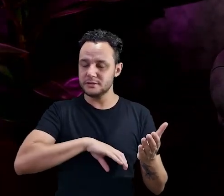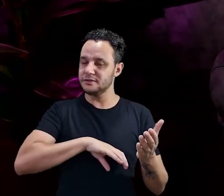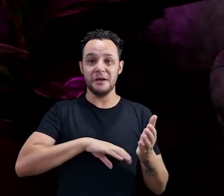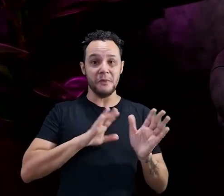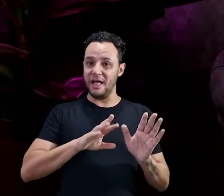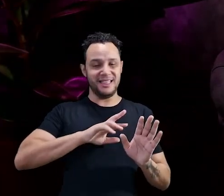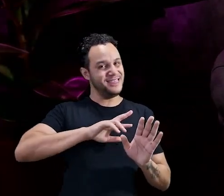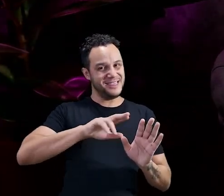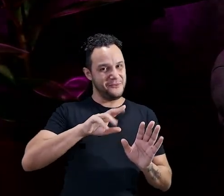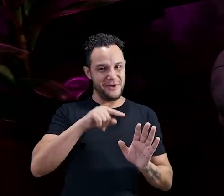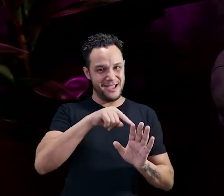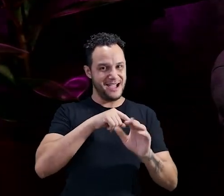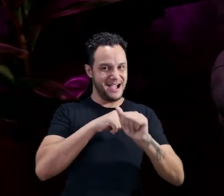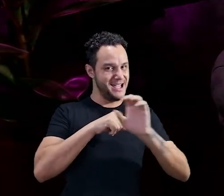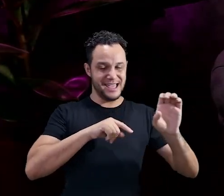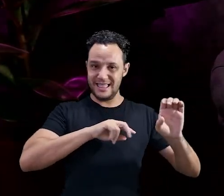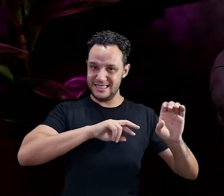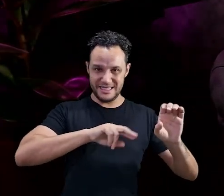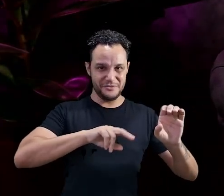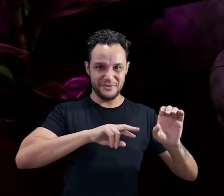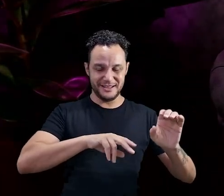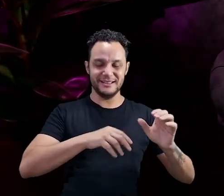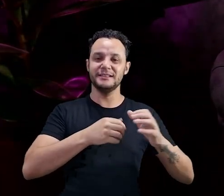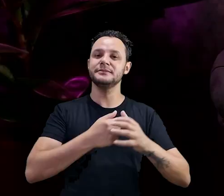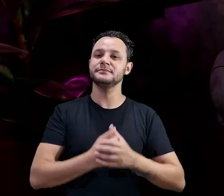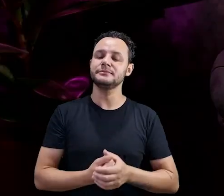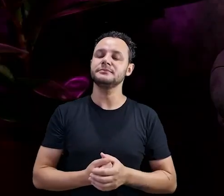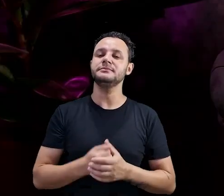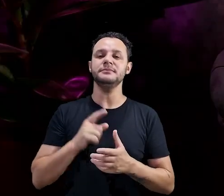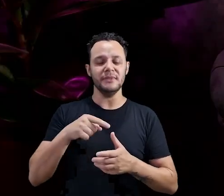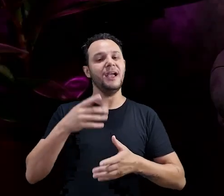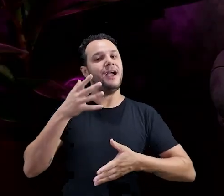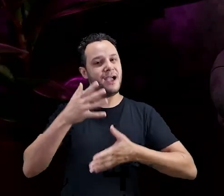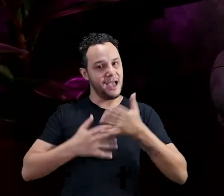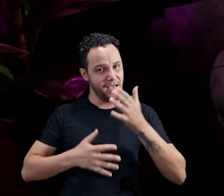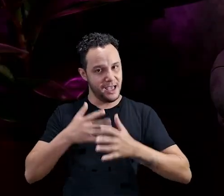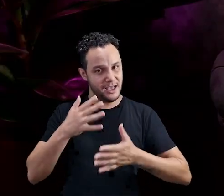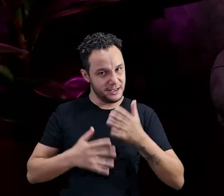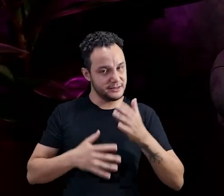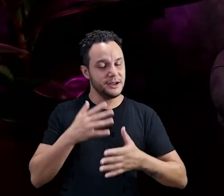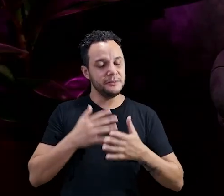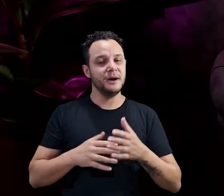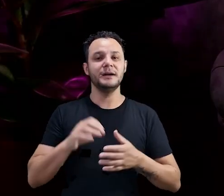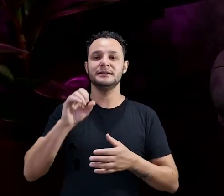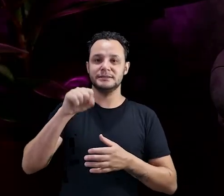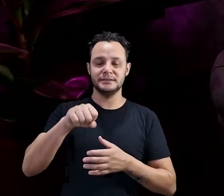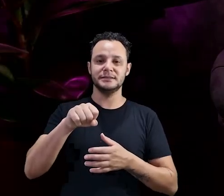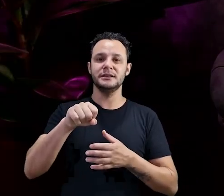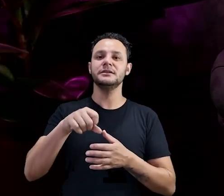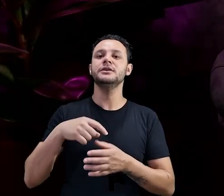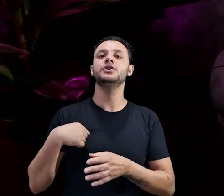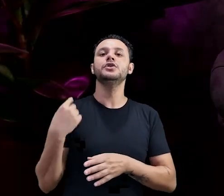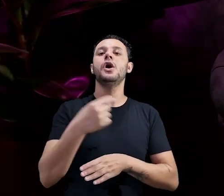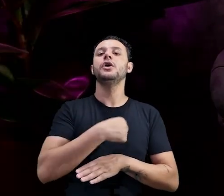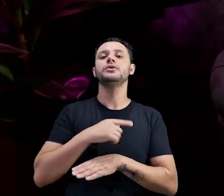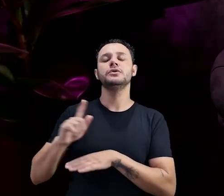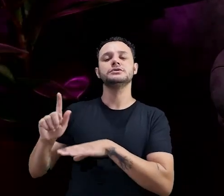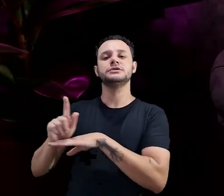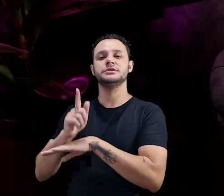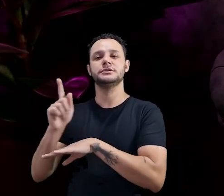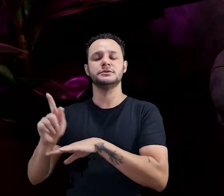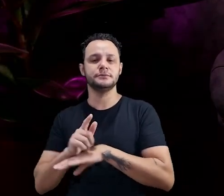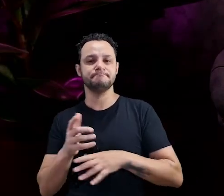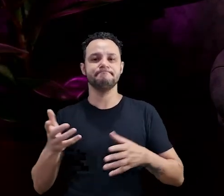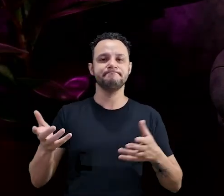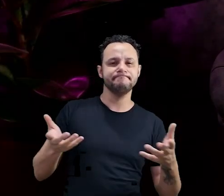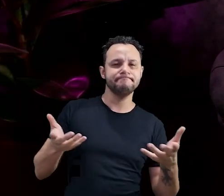né? E a gente já viu aqui que não é isso. Então, essa é uma barreira muito comum e que a gente, como gestor,